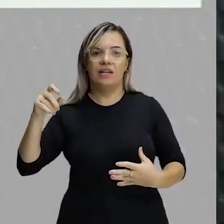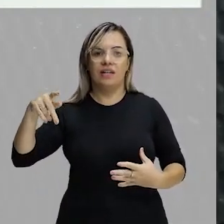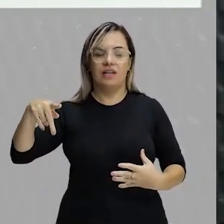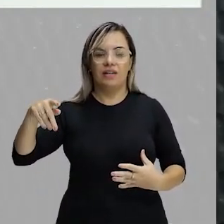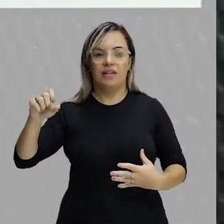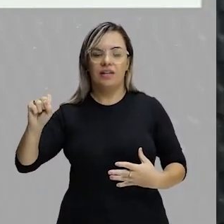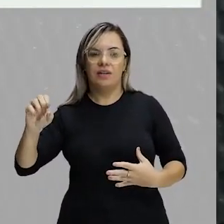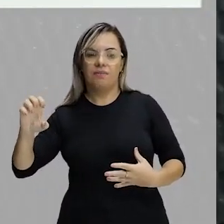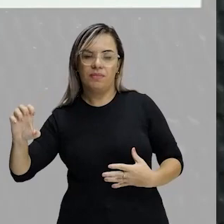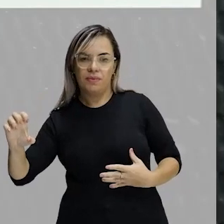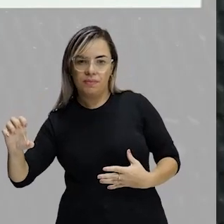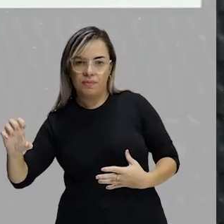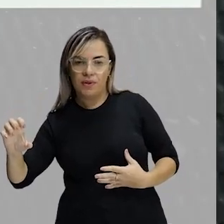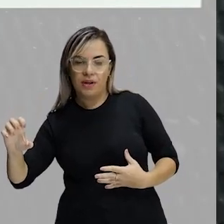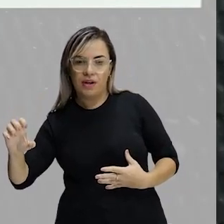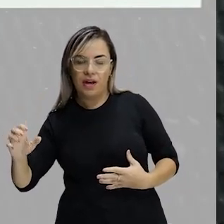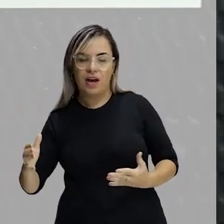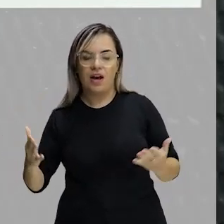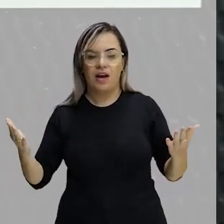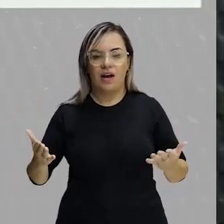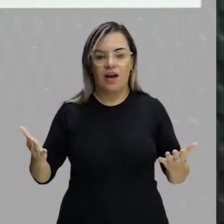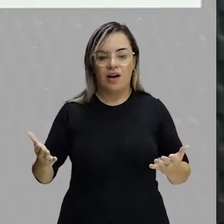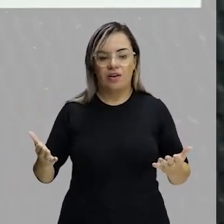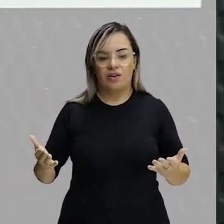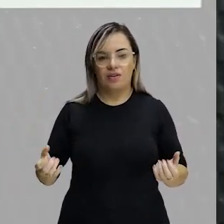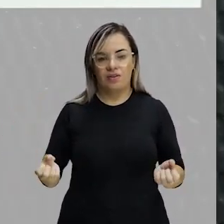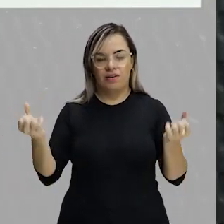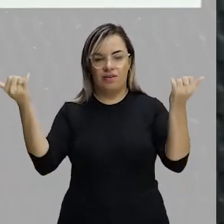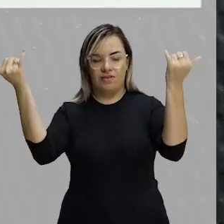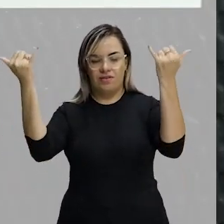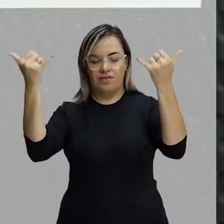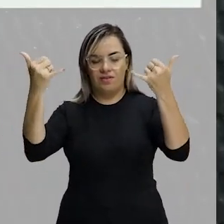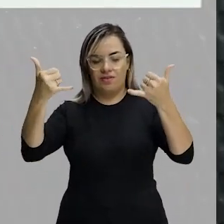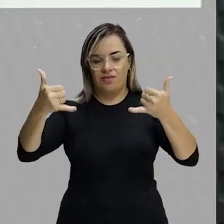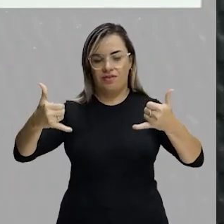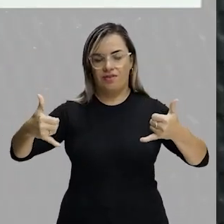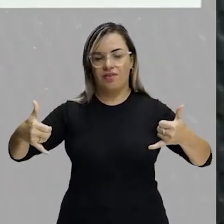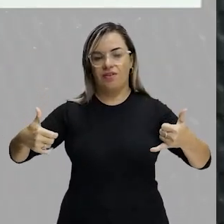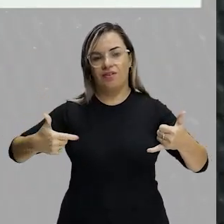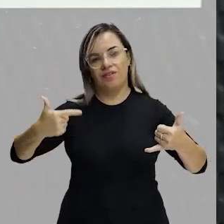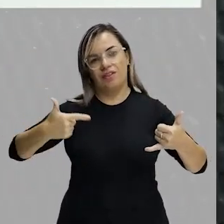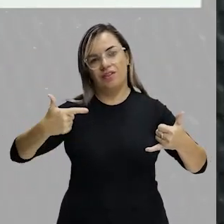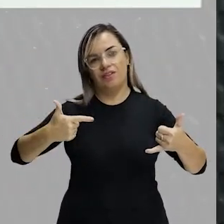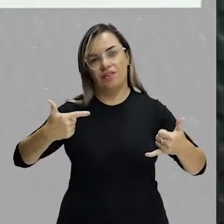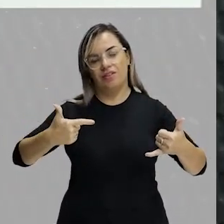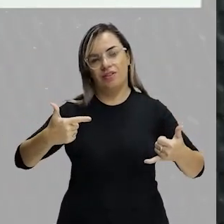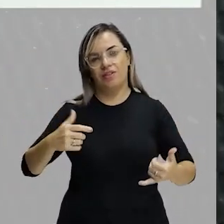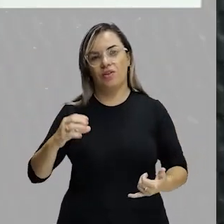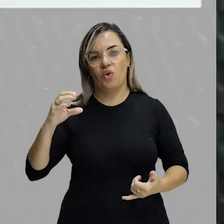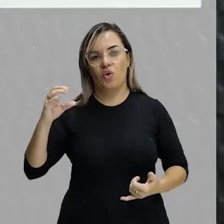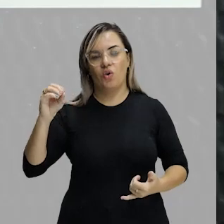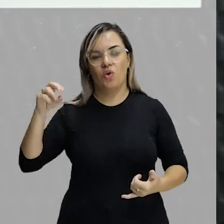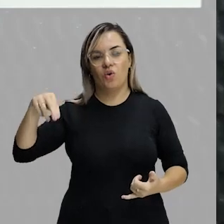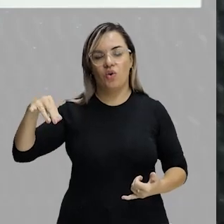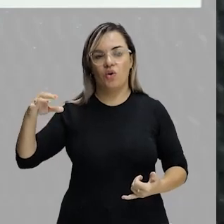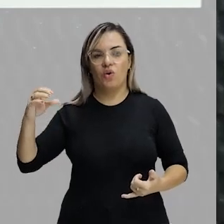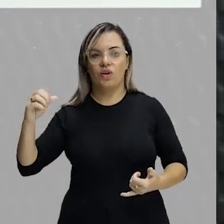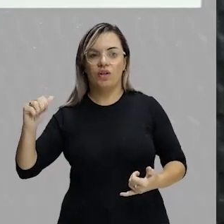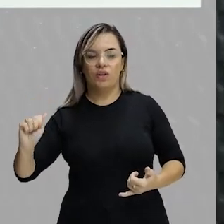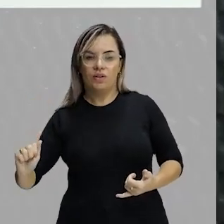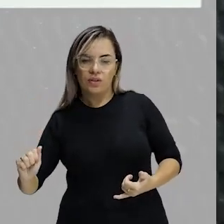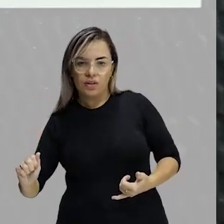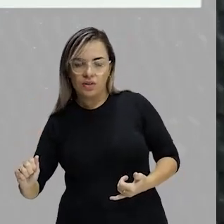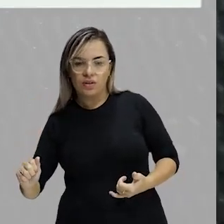Estamos falando agora da hipérbole, a segunda cônica que a gente está fazendo o nosso estudo aqui. Já falamos